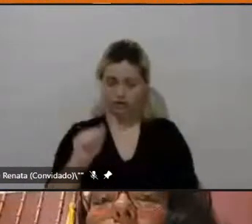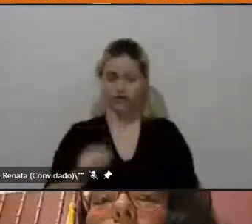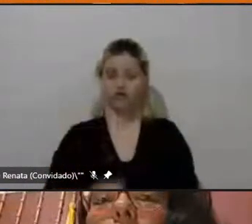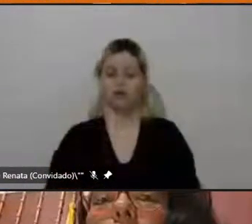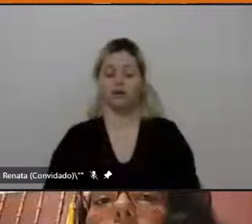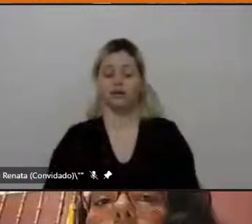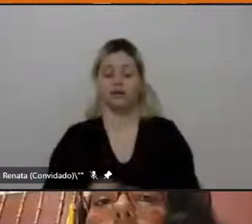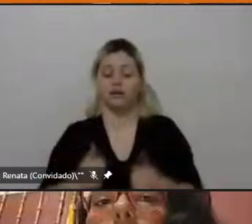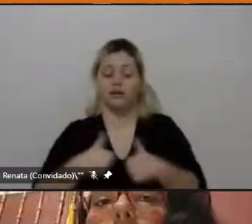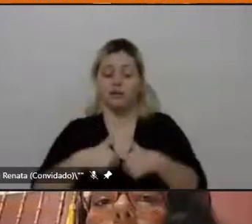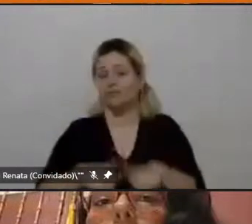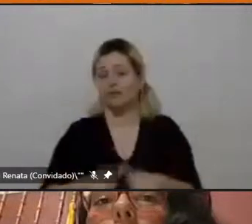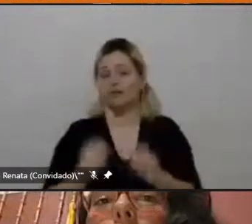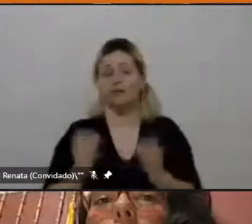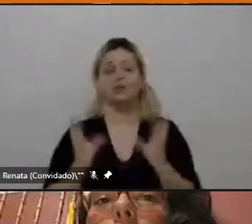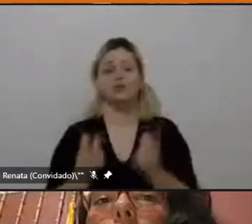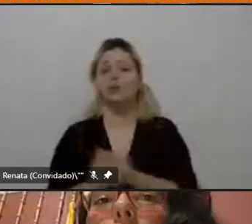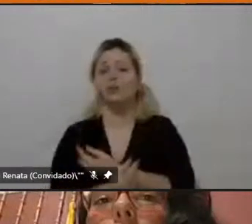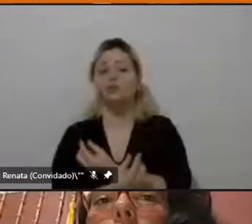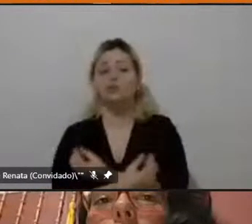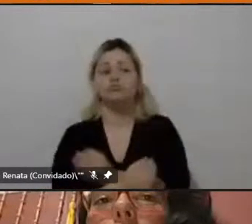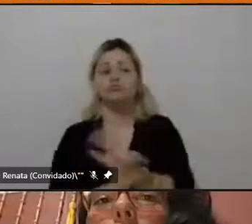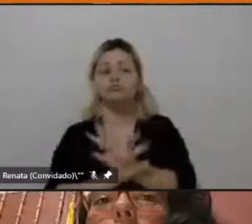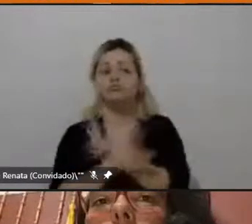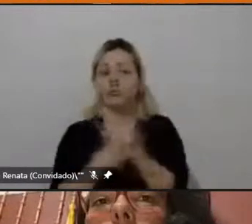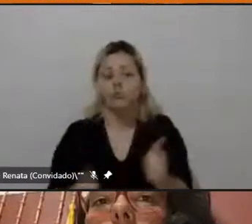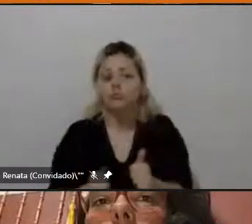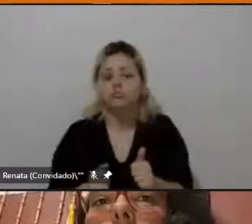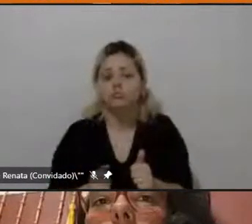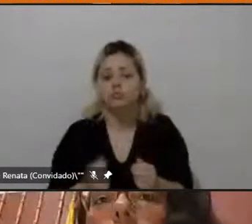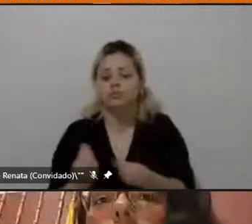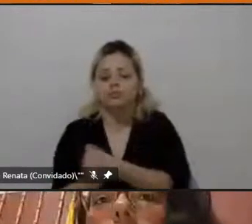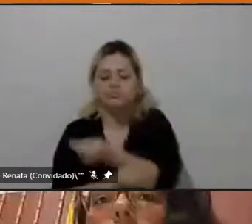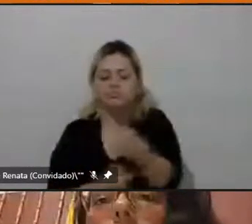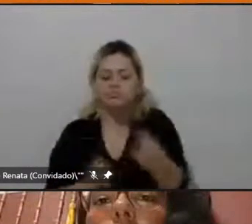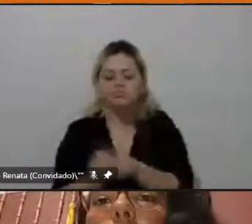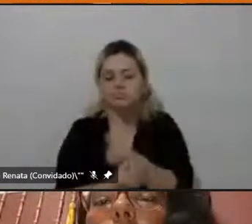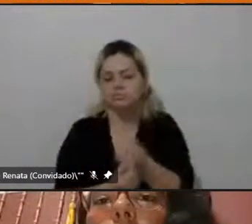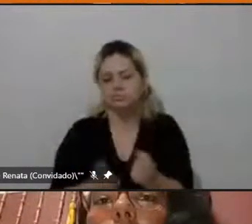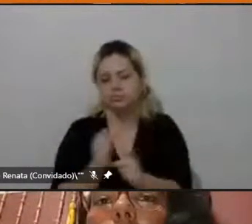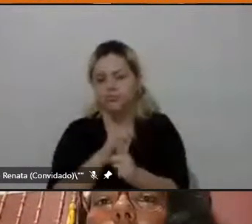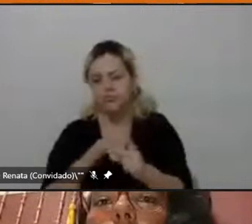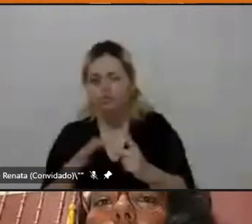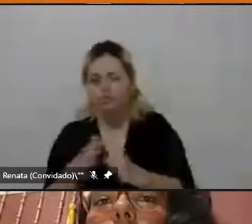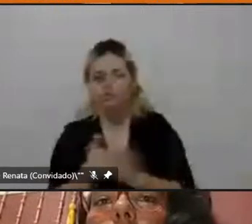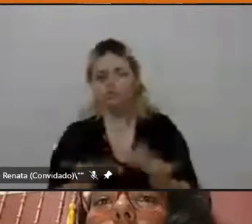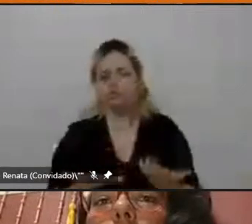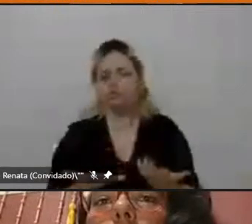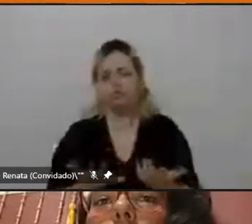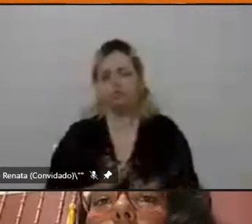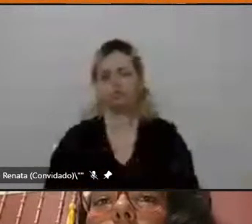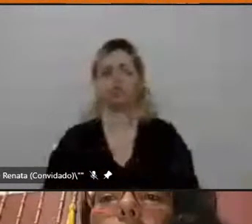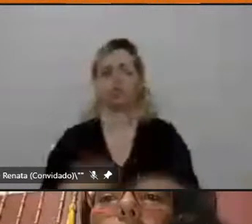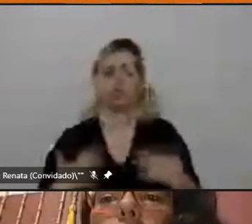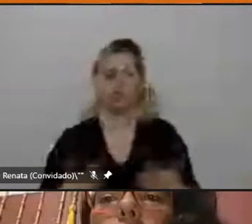do capital, mas a gente tem que dar nomes, né, para esse capital. Então é isso. Obrigado.